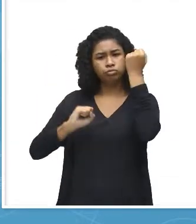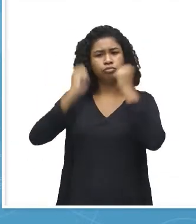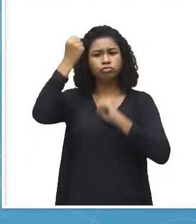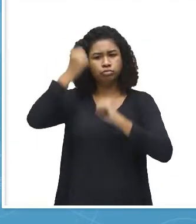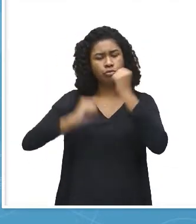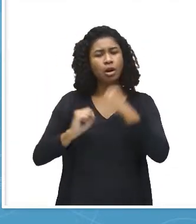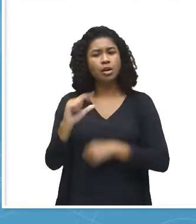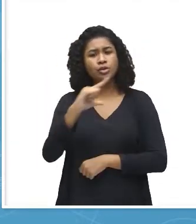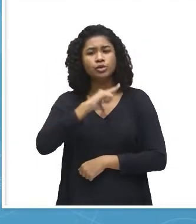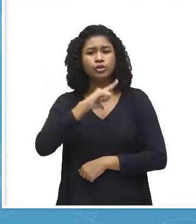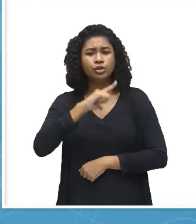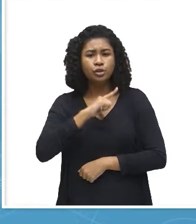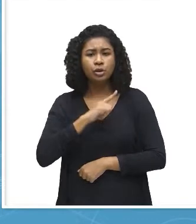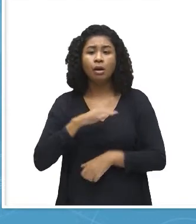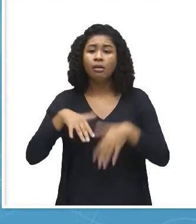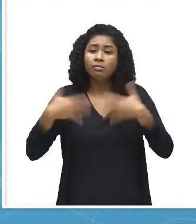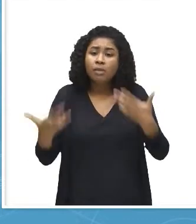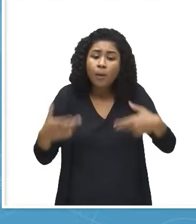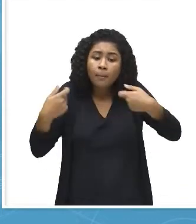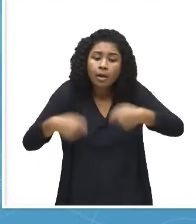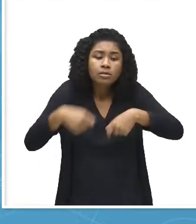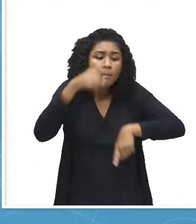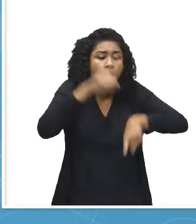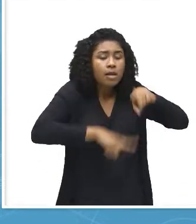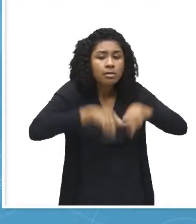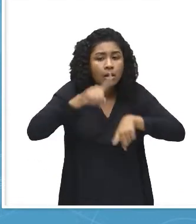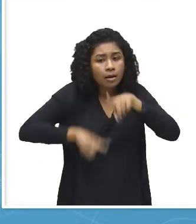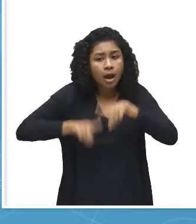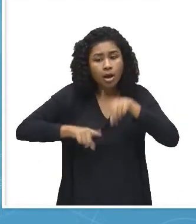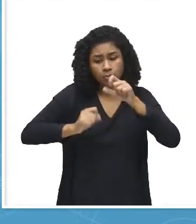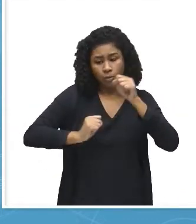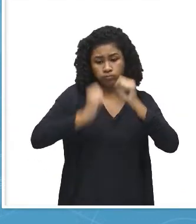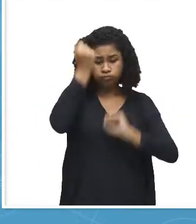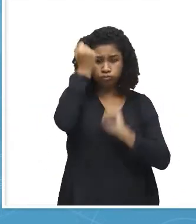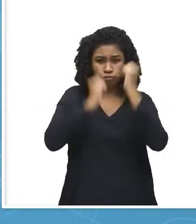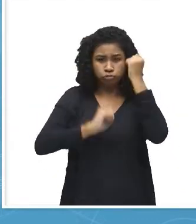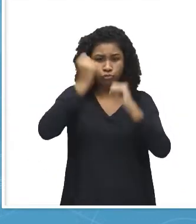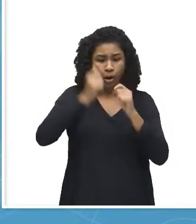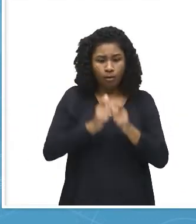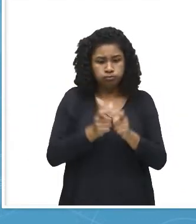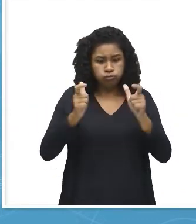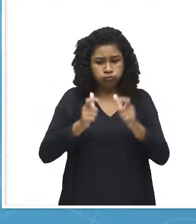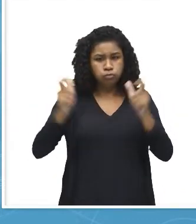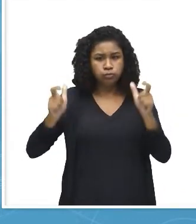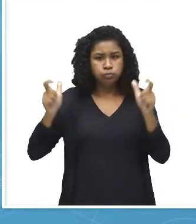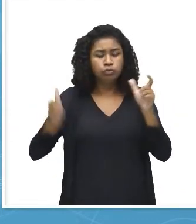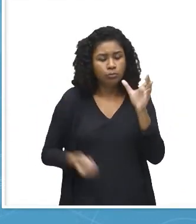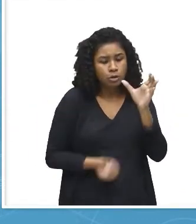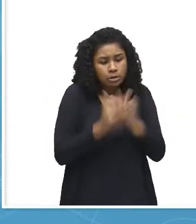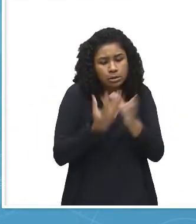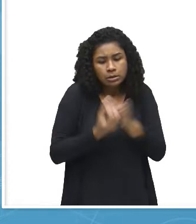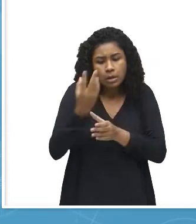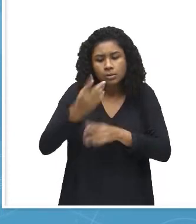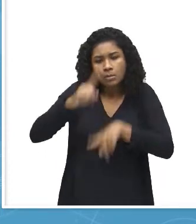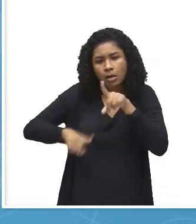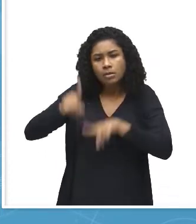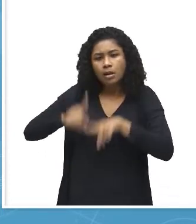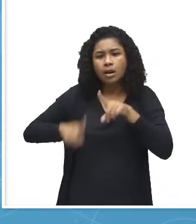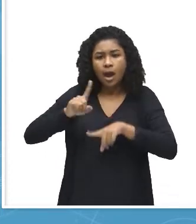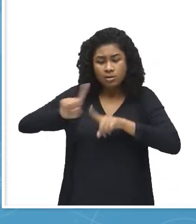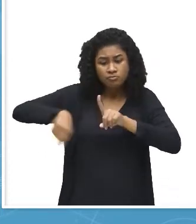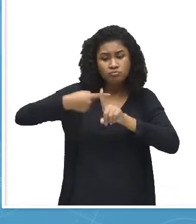houvessem matérias-primas para que essa indústria crescente e latente produzisse cada vez